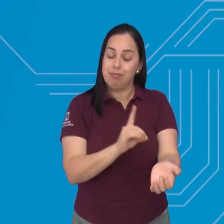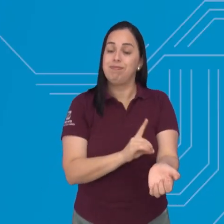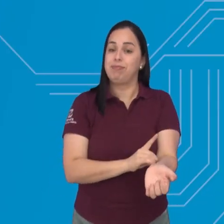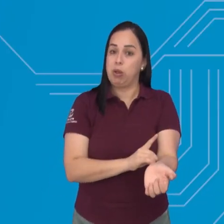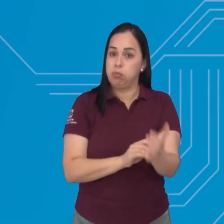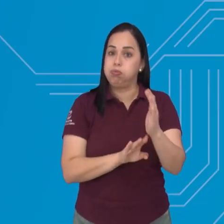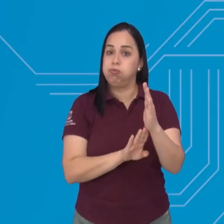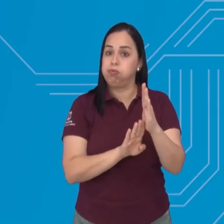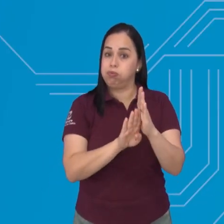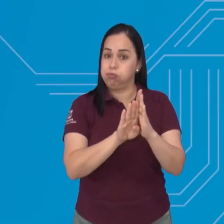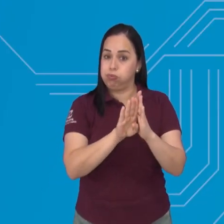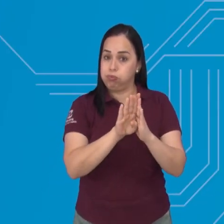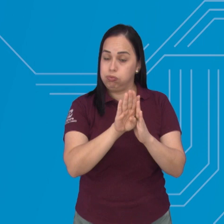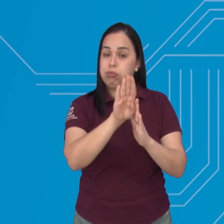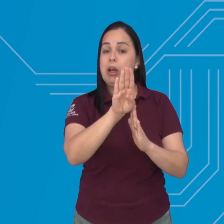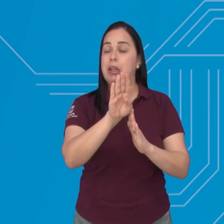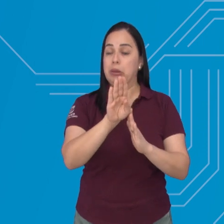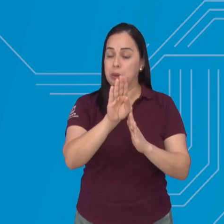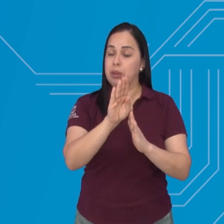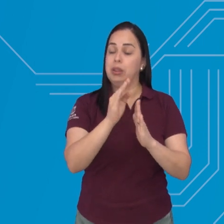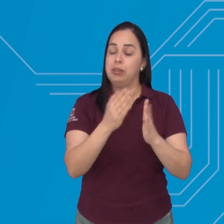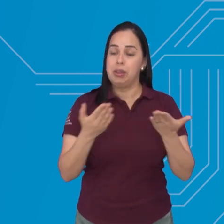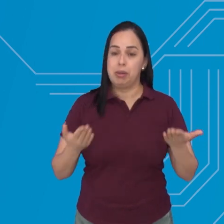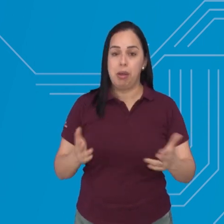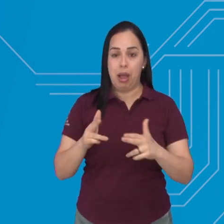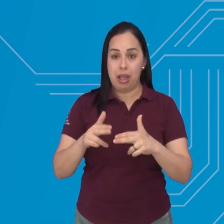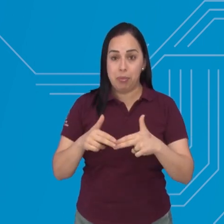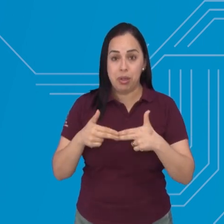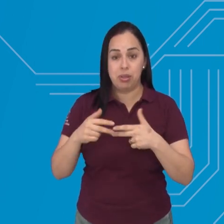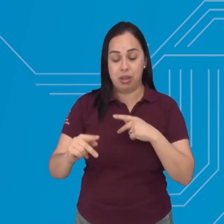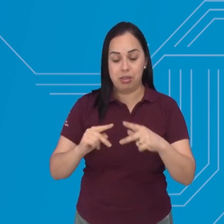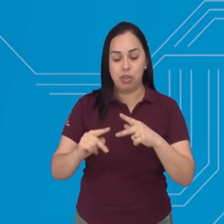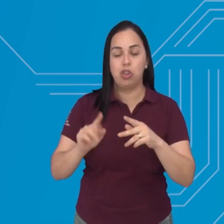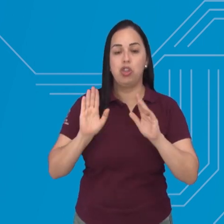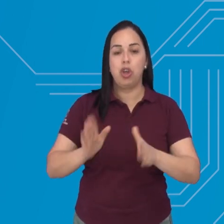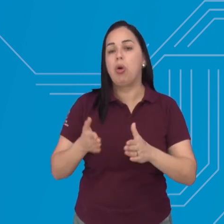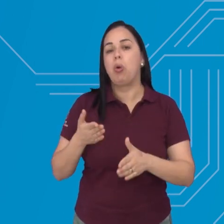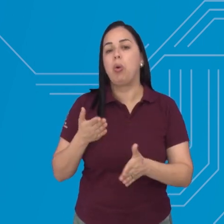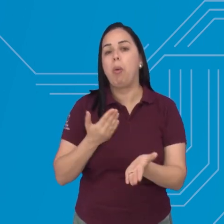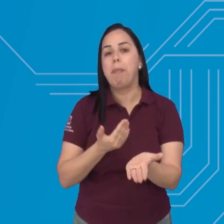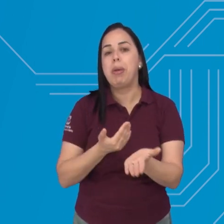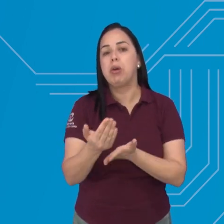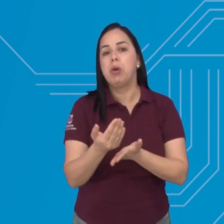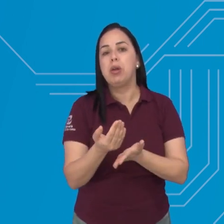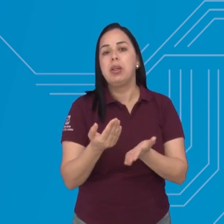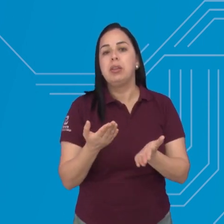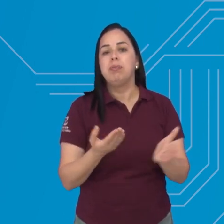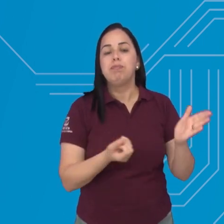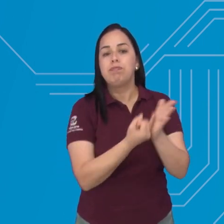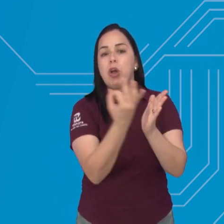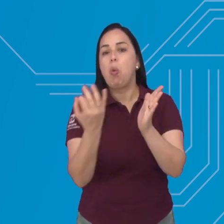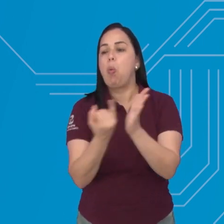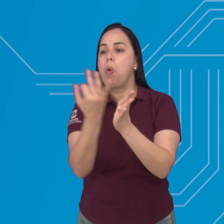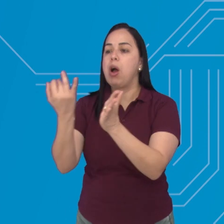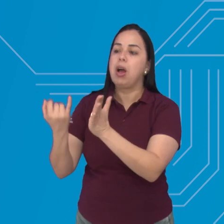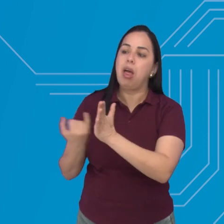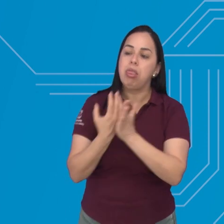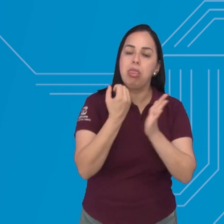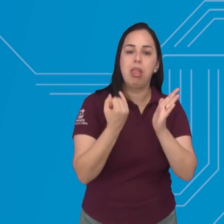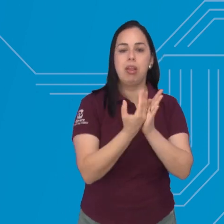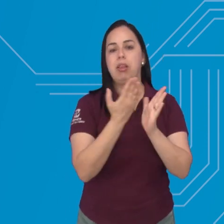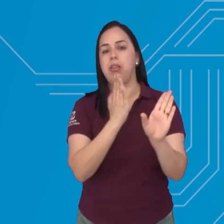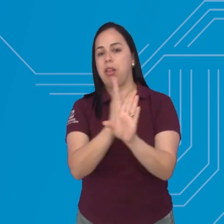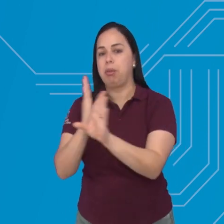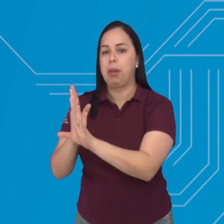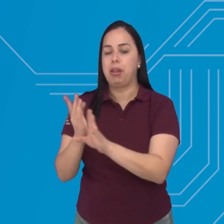vêm crescendo no país, isso pede mais atenção das autoridades. São José já começou um levantamento para apurar o nível de infestação